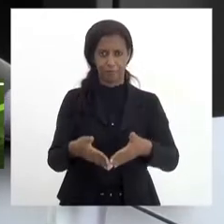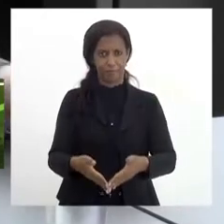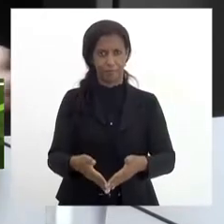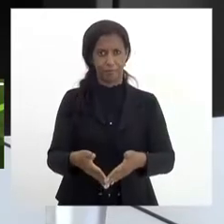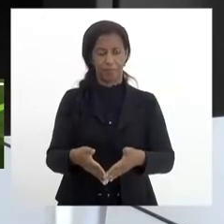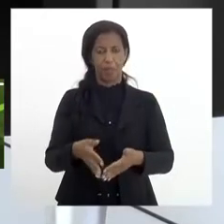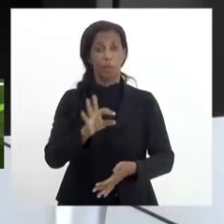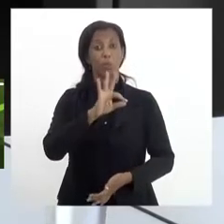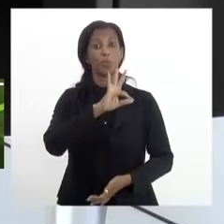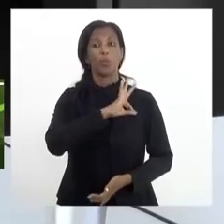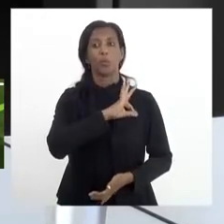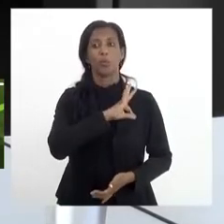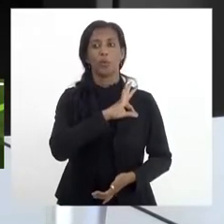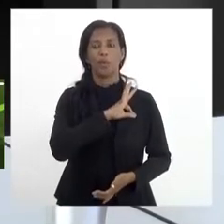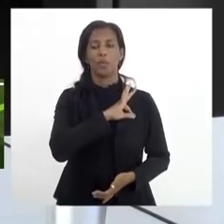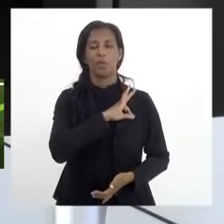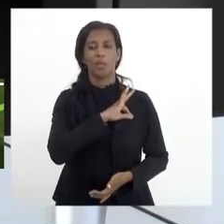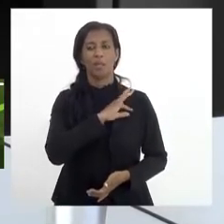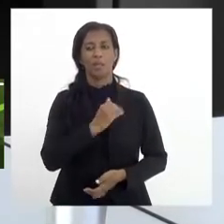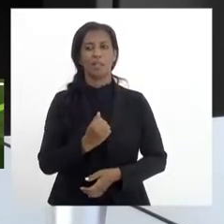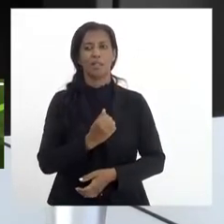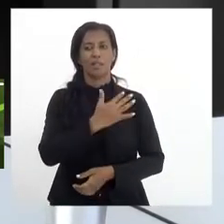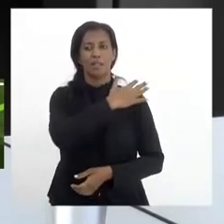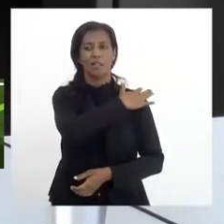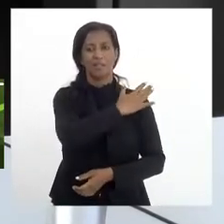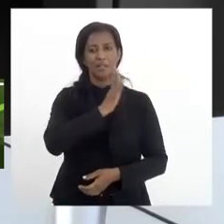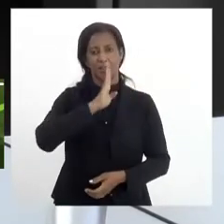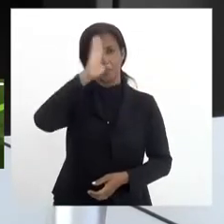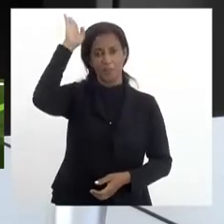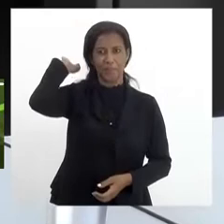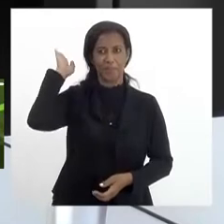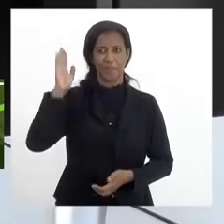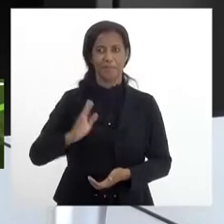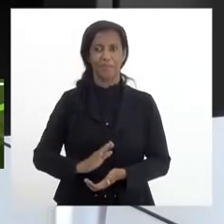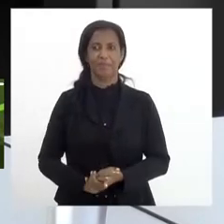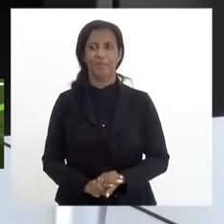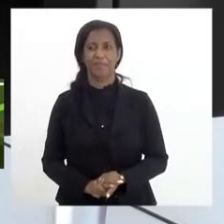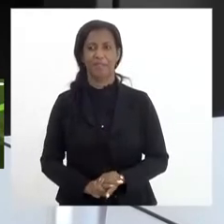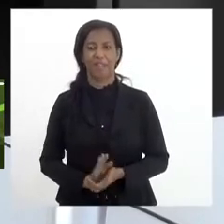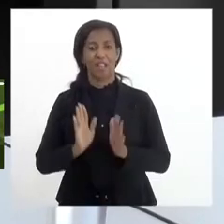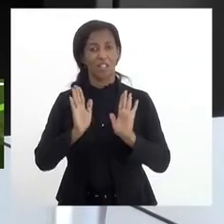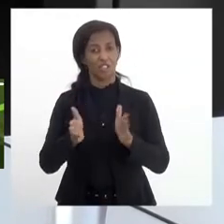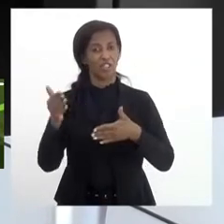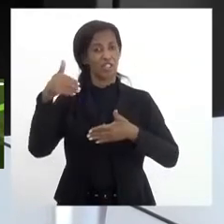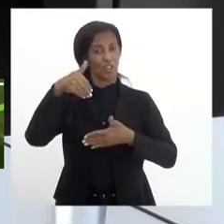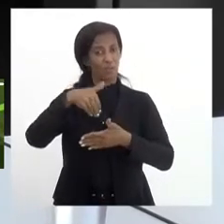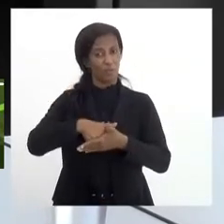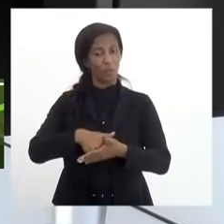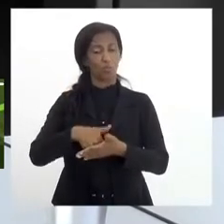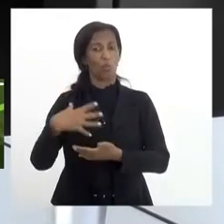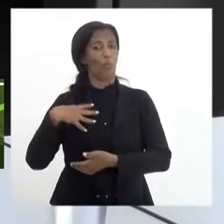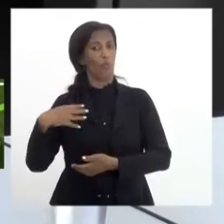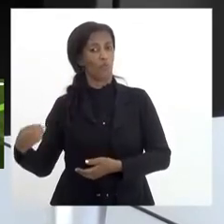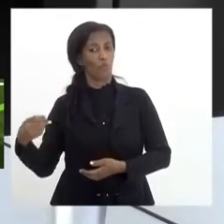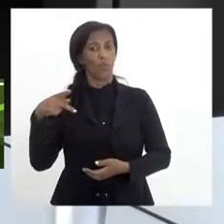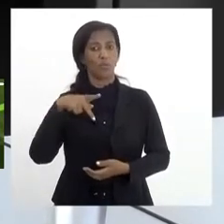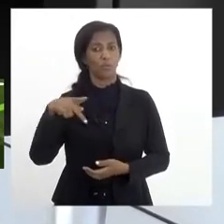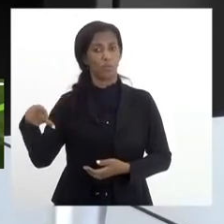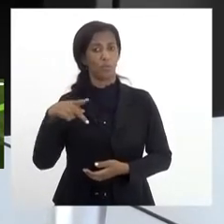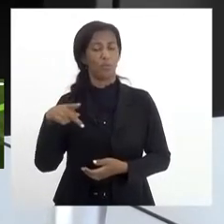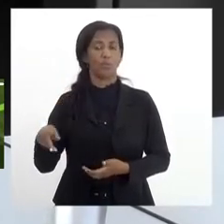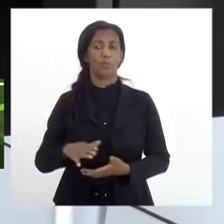para os policiais militares, civis e bombeiros. A gente já voltou aqui de filhos de professores, etc.